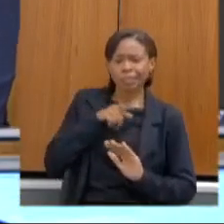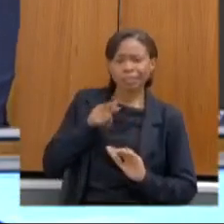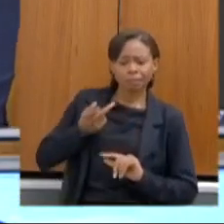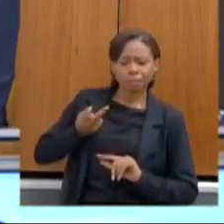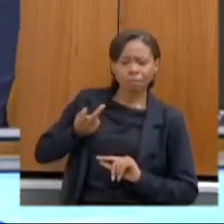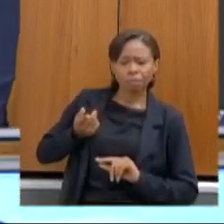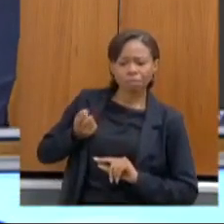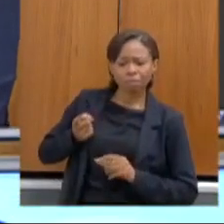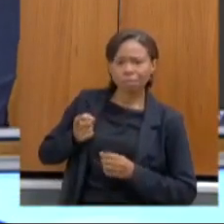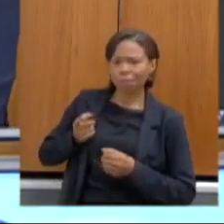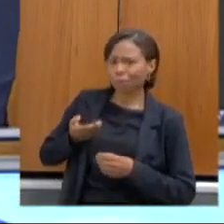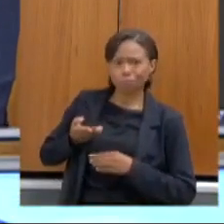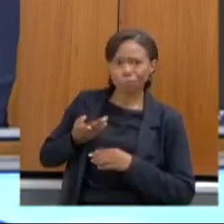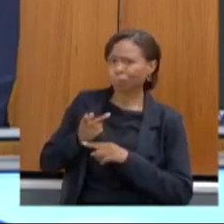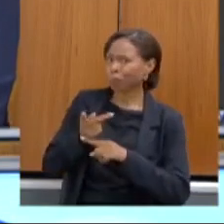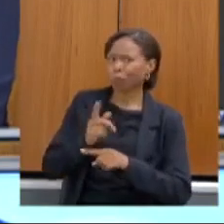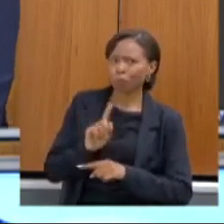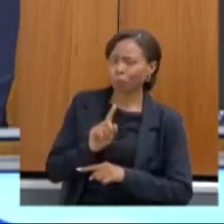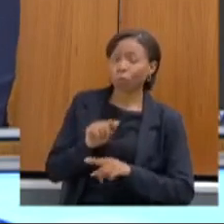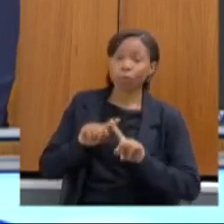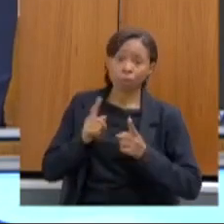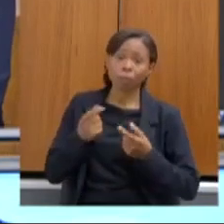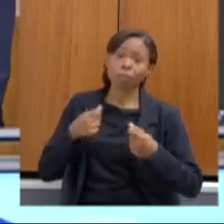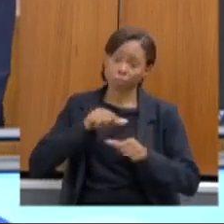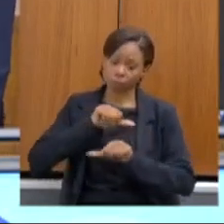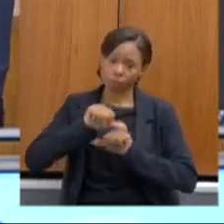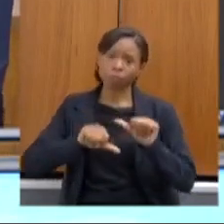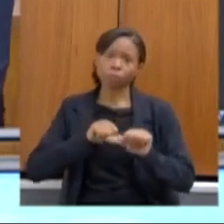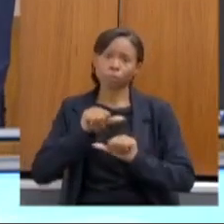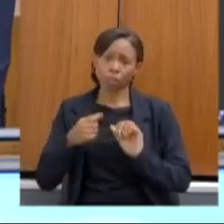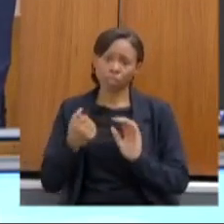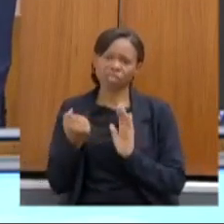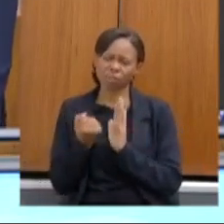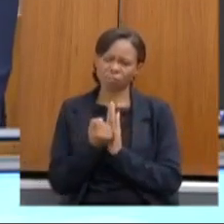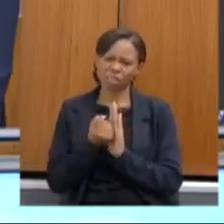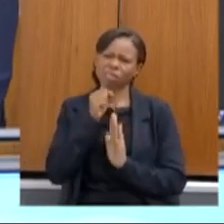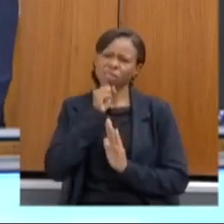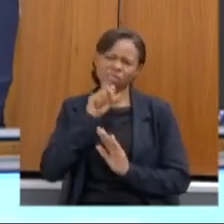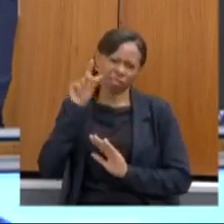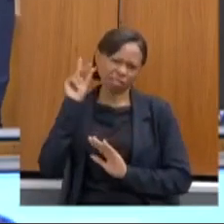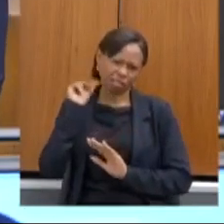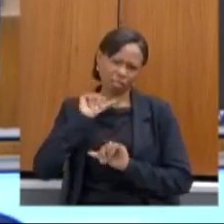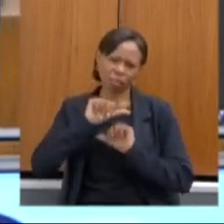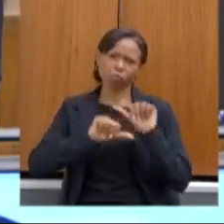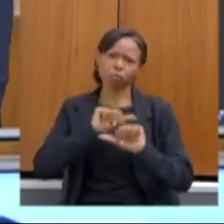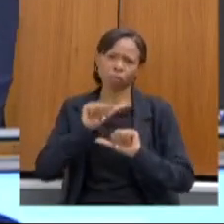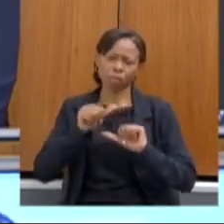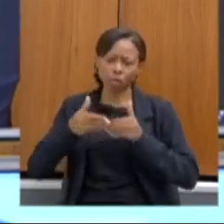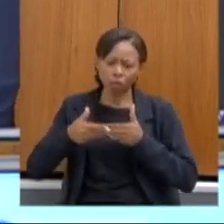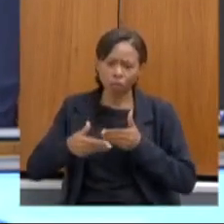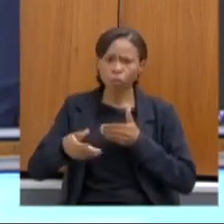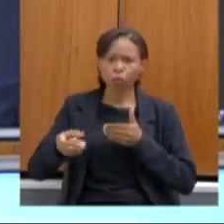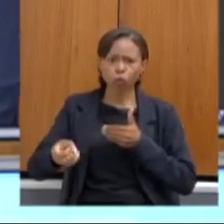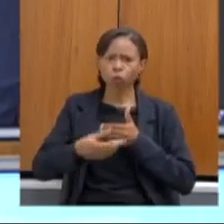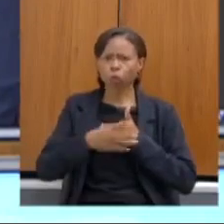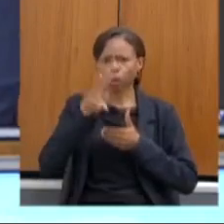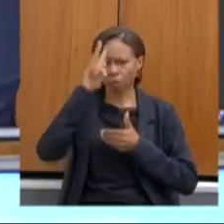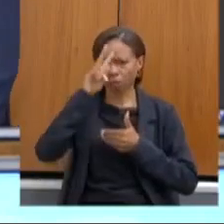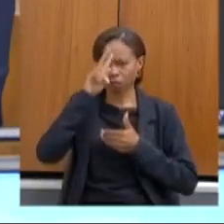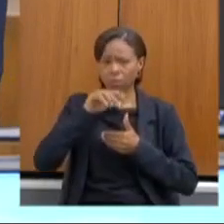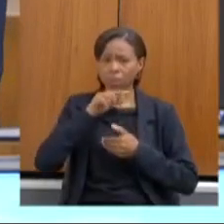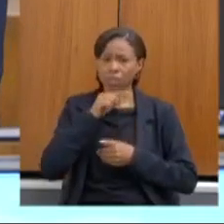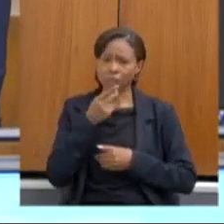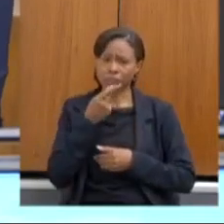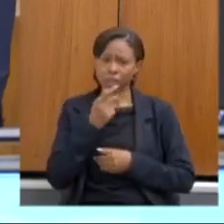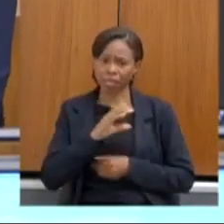para a gente poder deixar isso para trás e construir uma nova história acho que essa caixa preta já foi